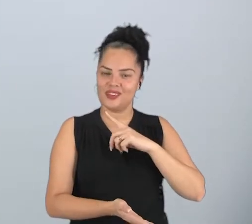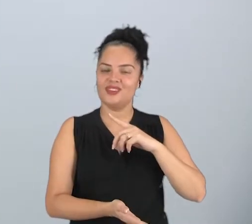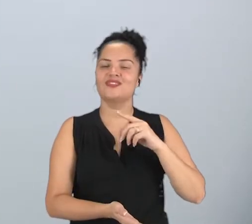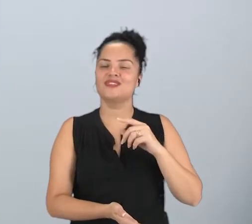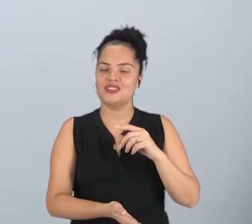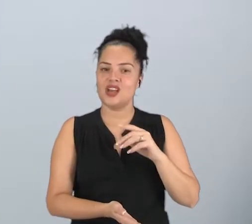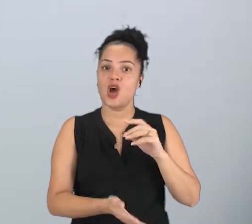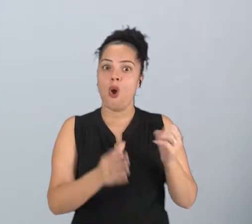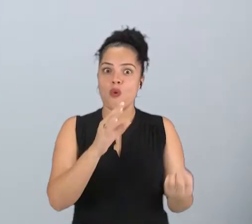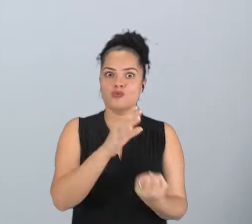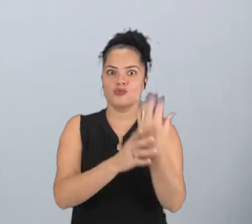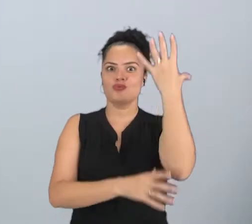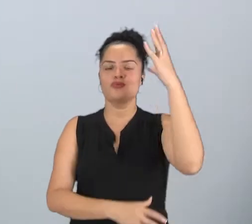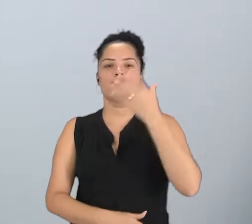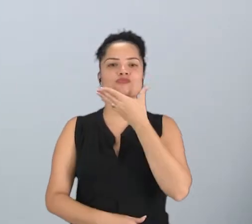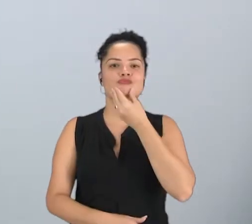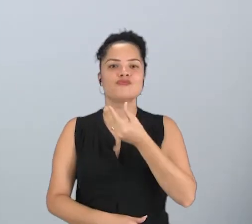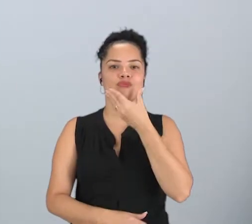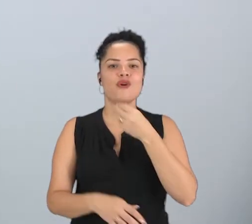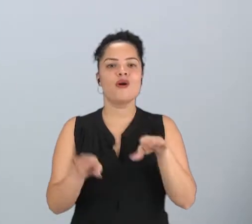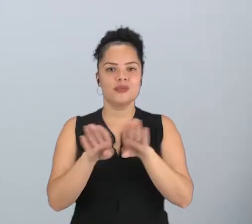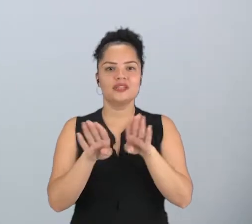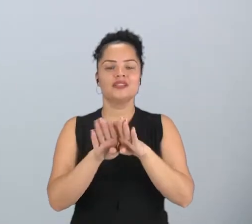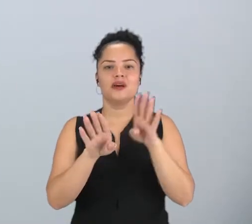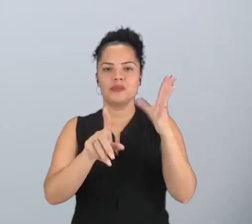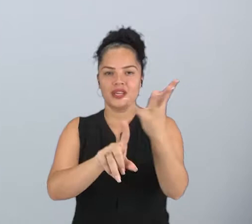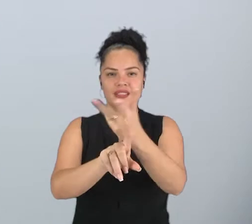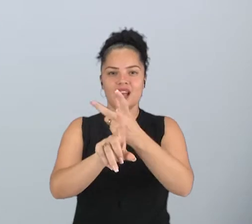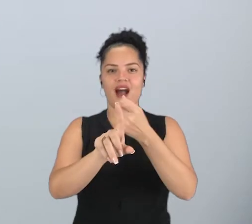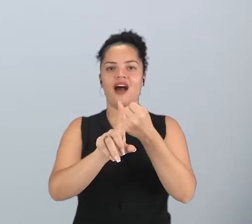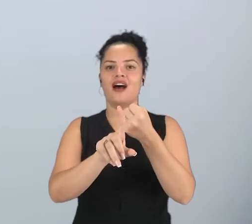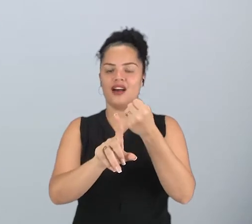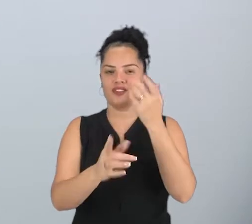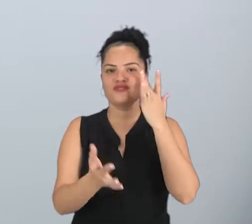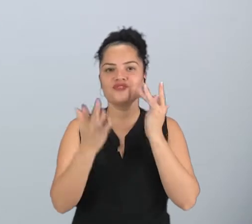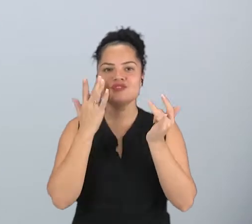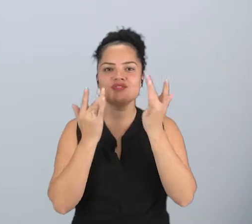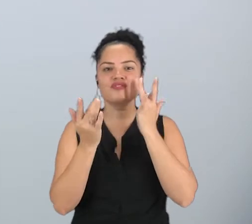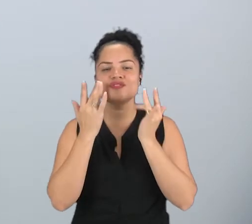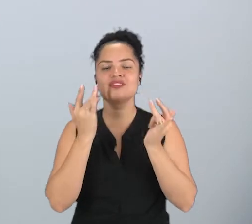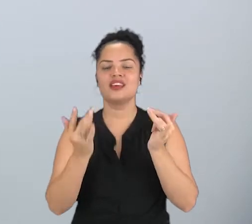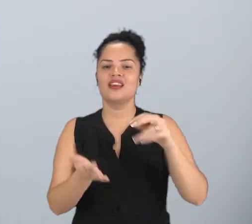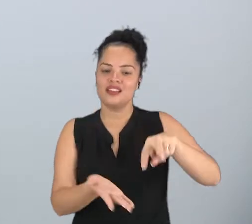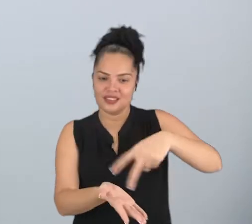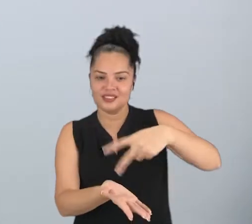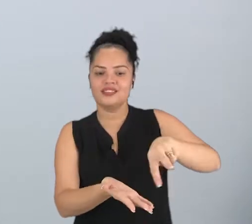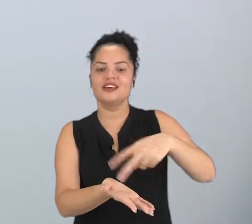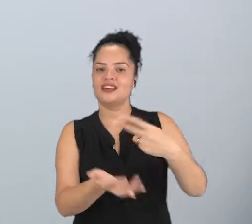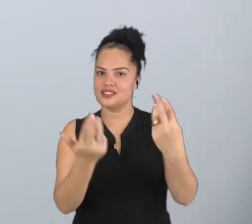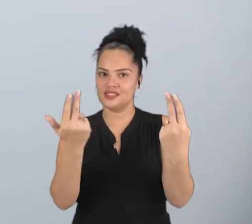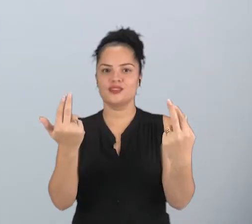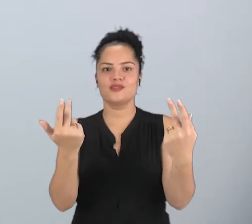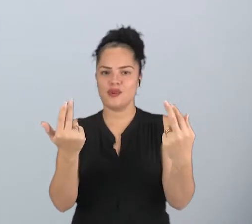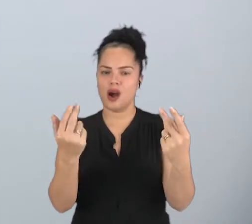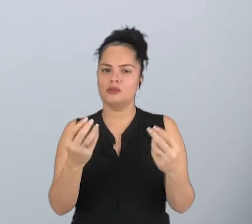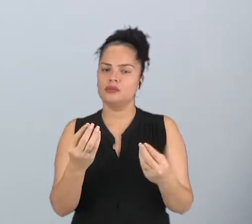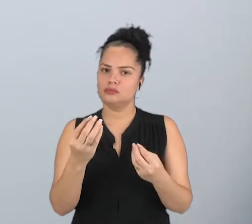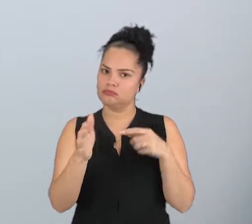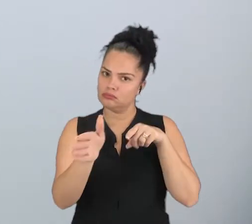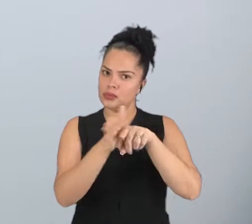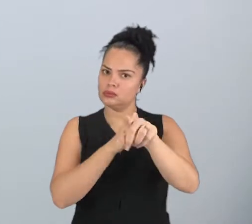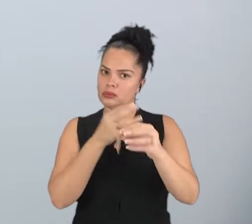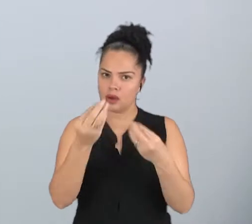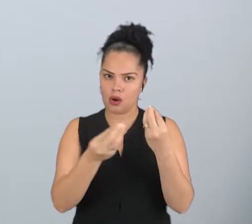planeta. Surgiu o homem, surgiu a arte, né? Todas as manifestações artísticas e a dança também. E aí você pode me perguntar,